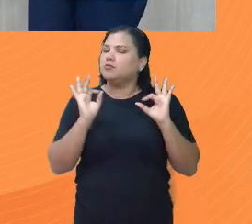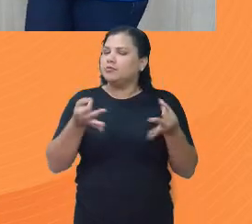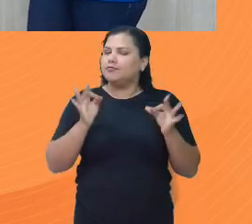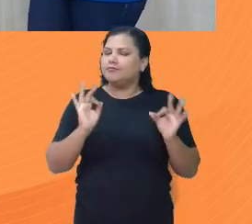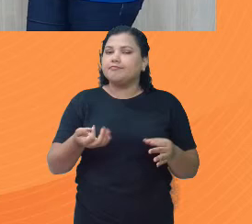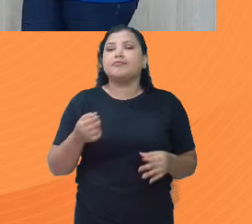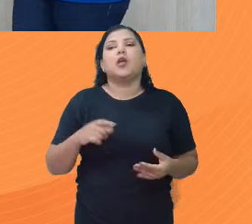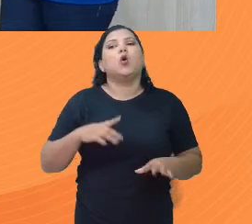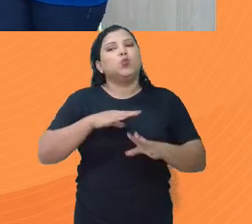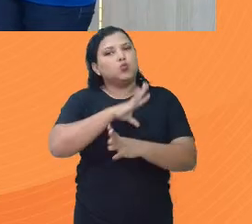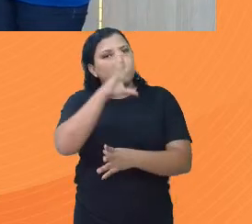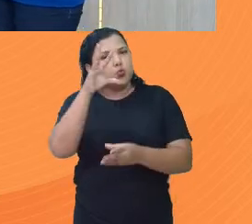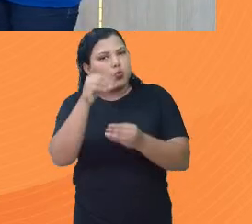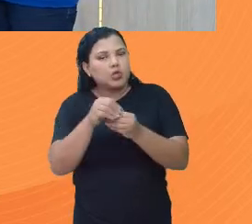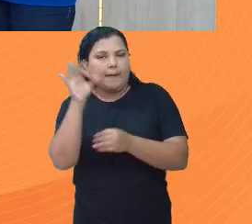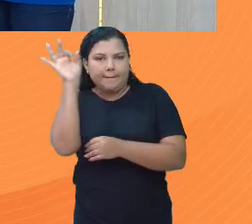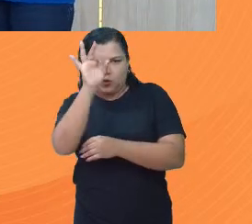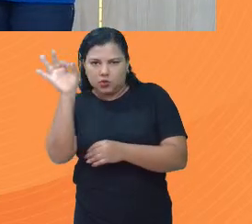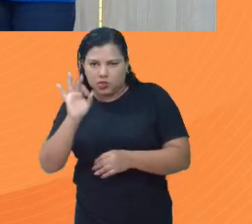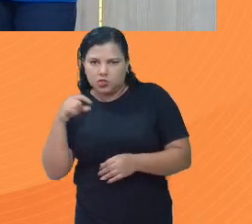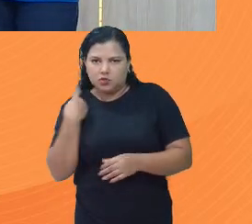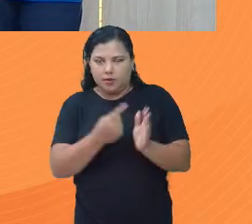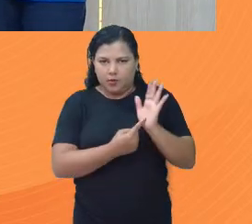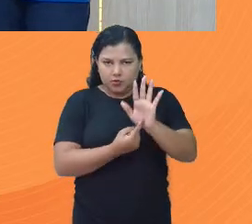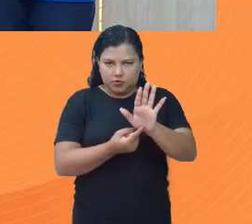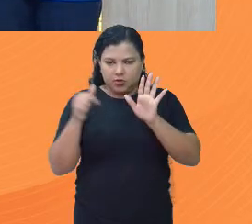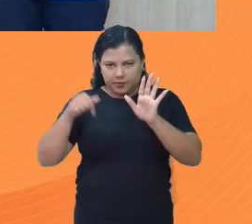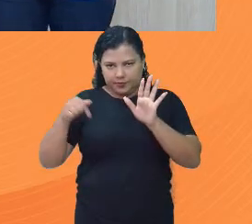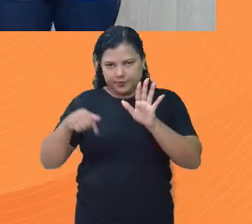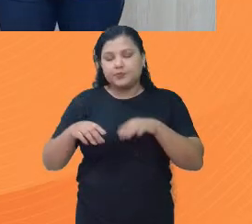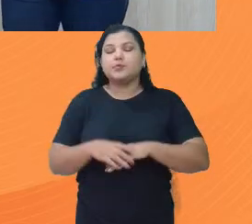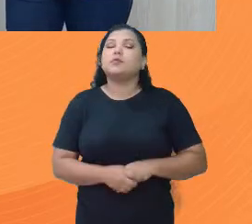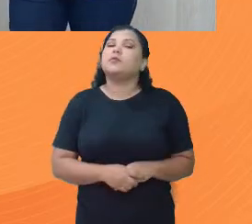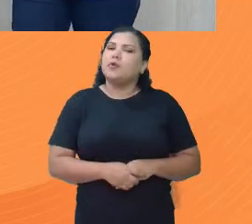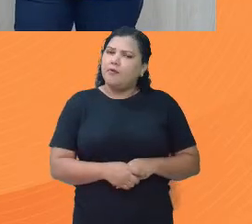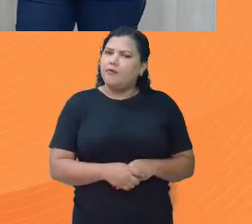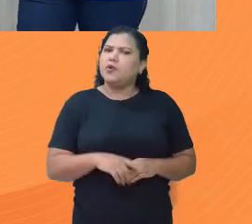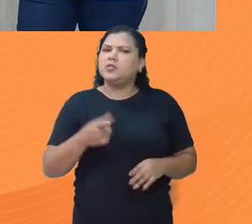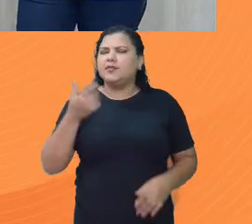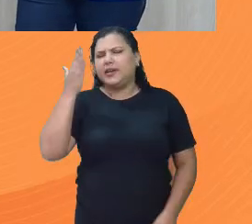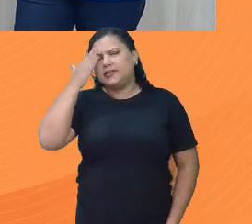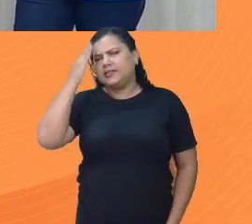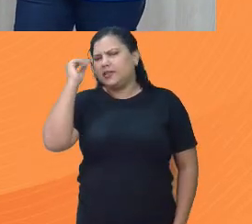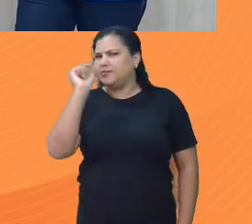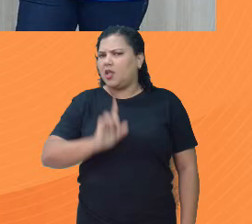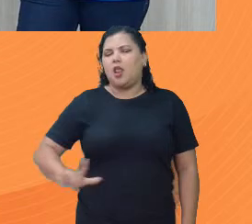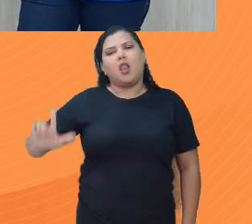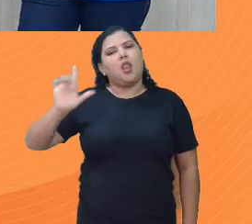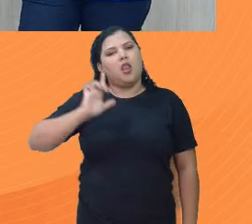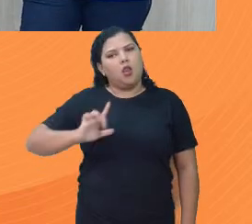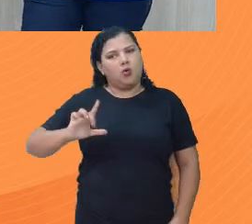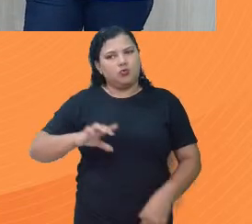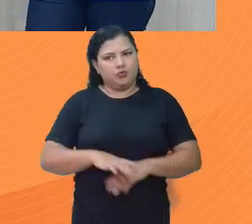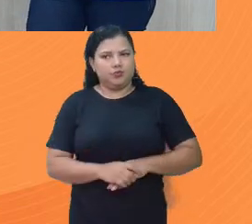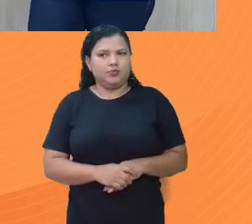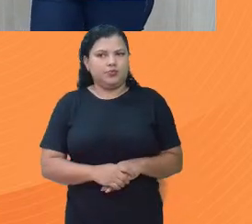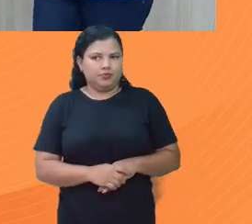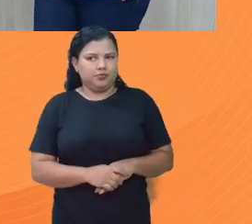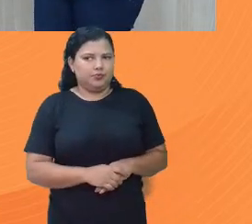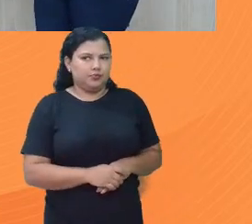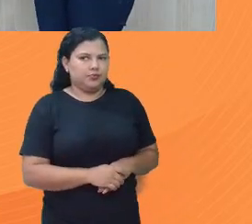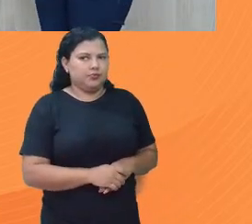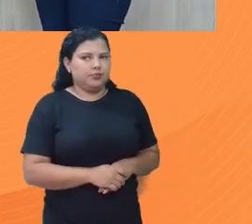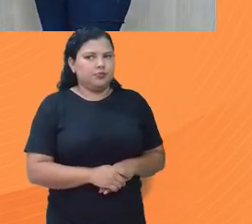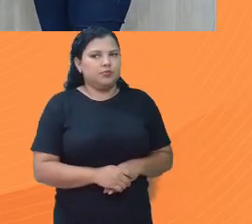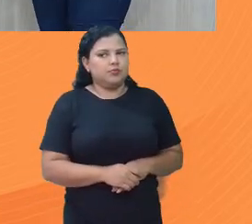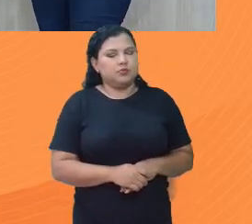certinhas, todas essas outras porcentagens que a gente vai mostrar aqui para vocês, elas vão acabar saindo e a resposta vai dar exata, né? Vai dar